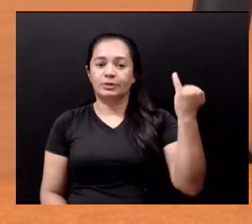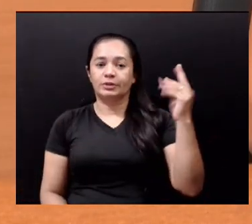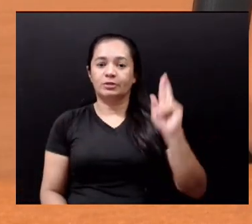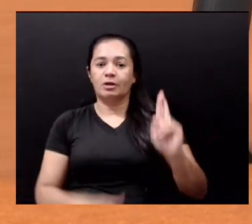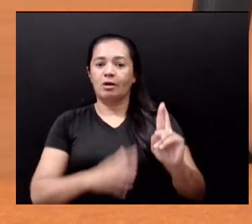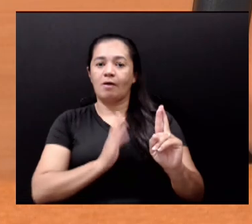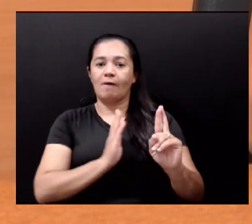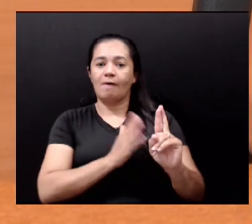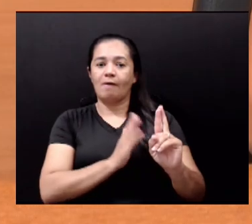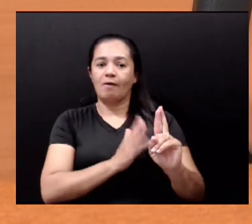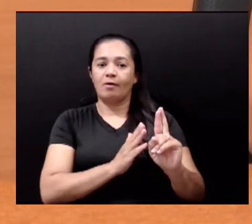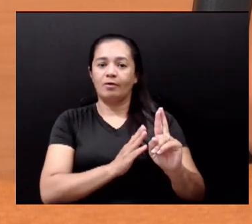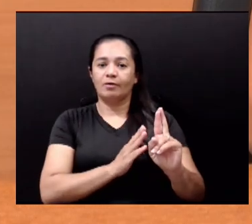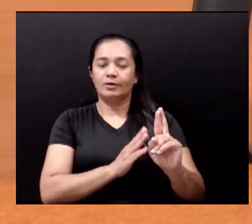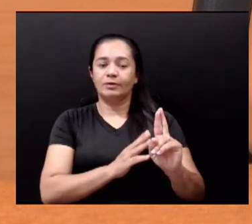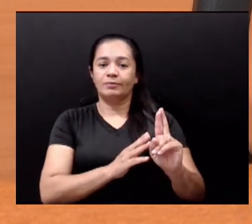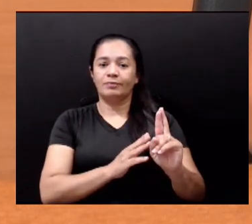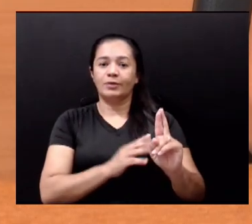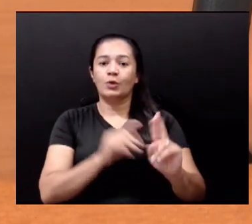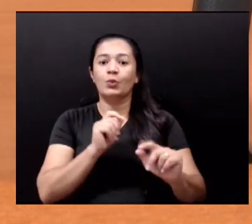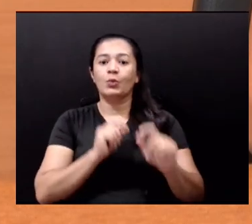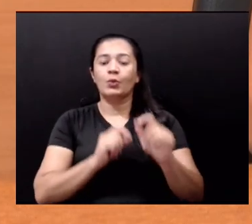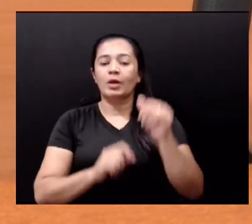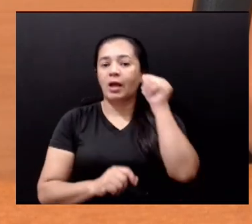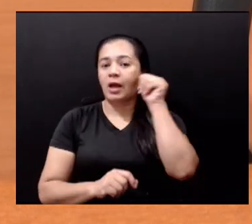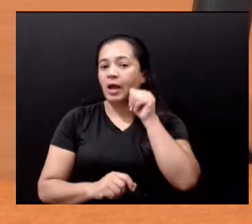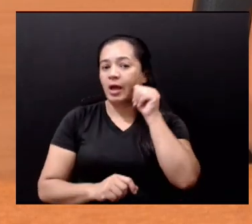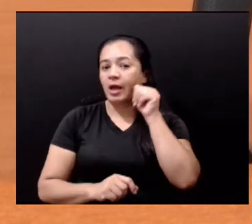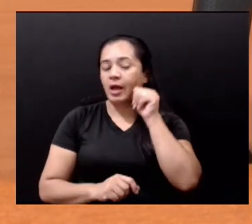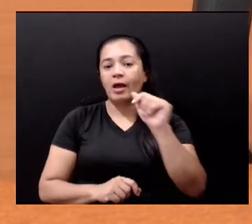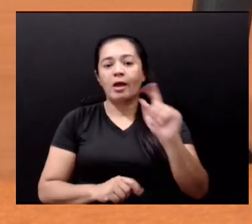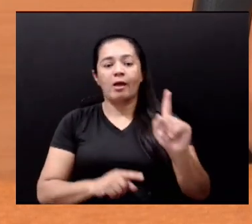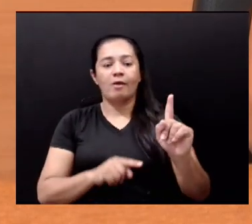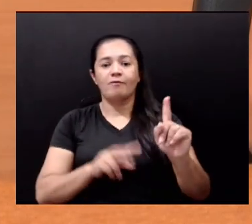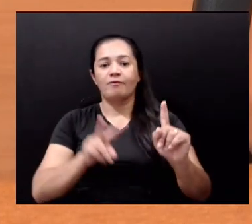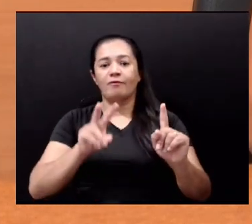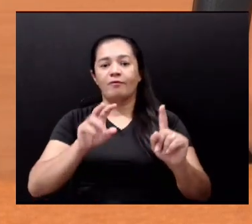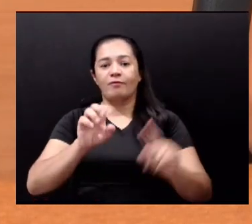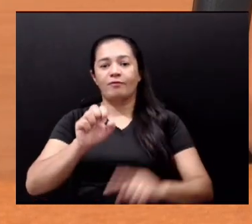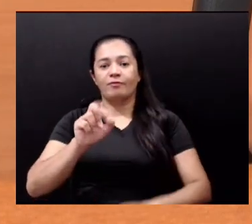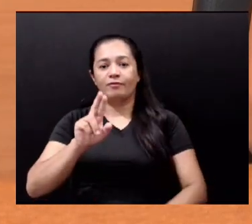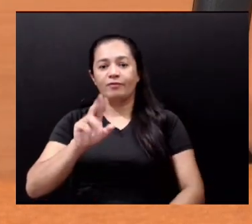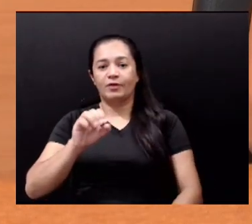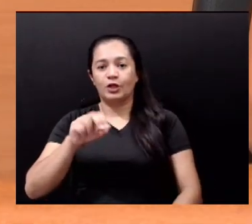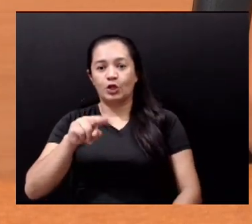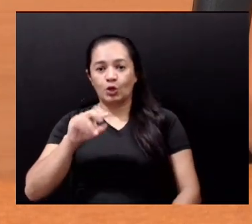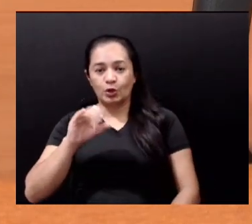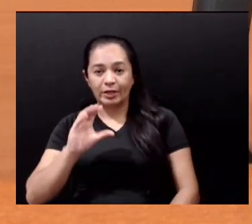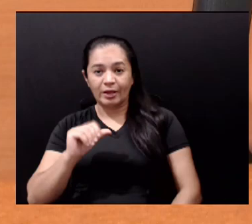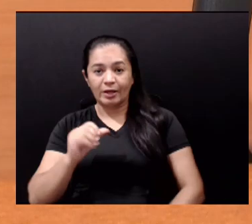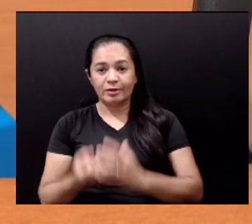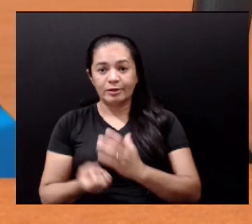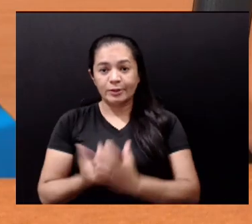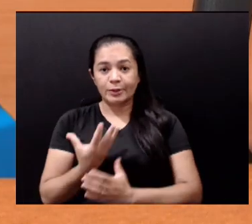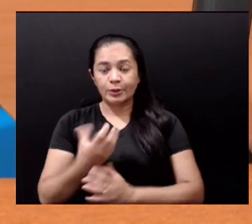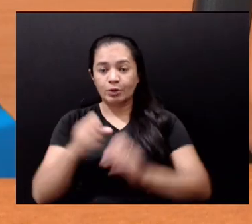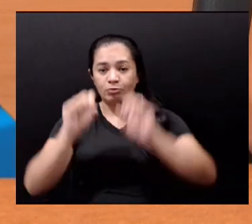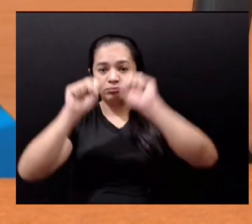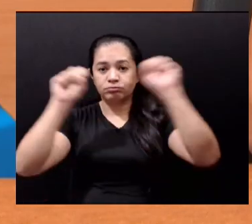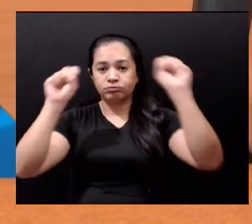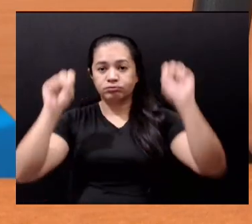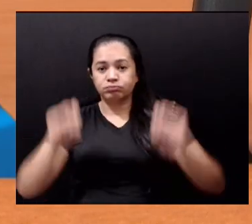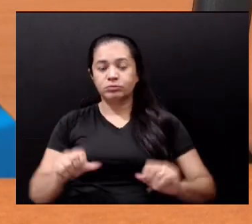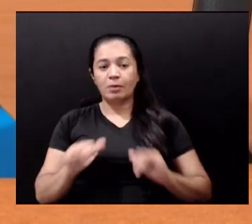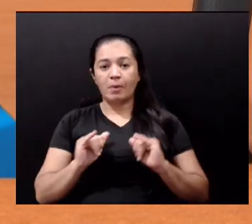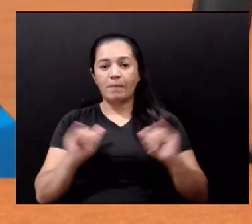doutora Verônica, que idealizou e implementou na cidade de Campinas esse sistema de notificação.